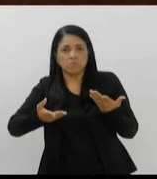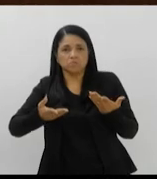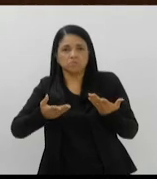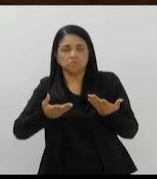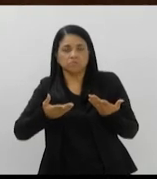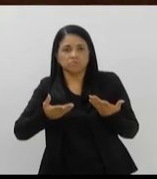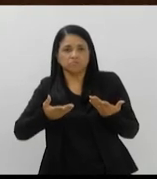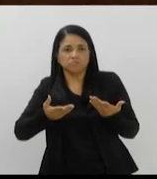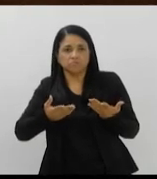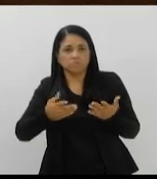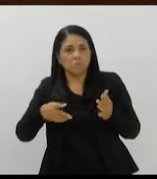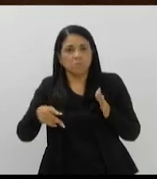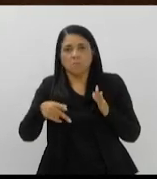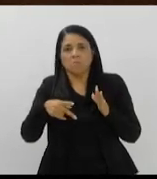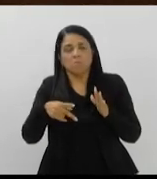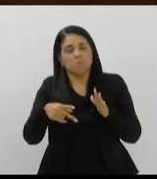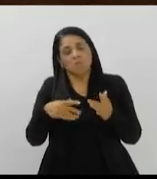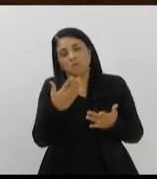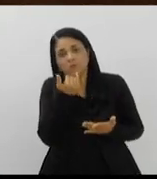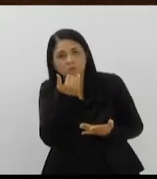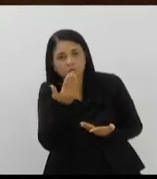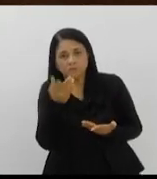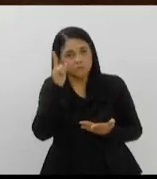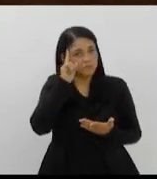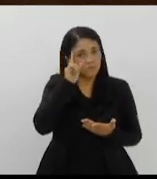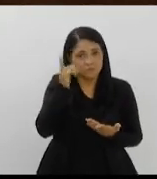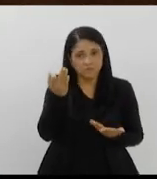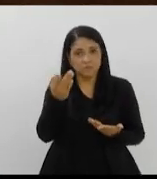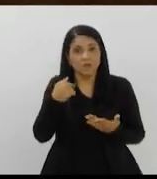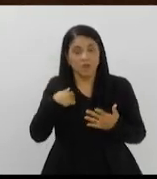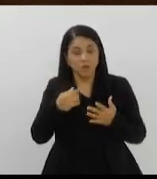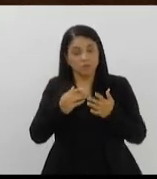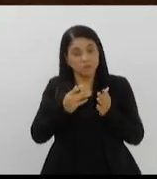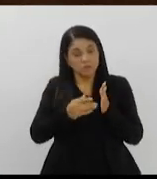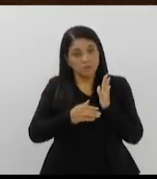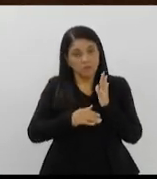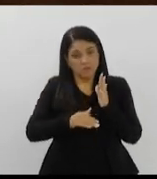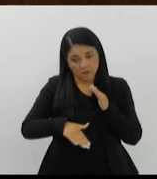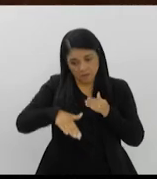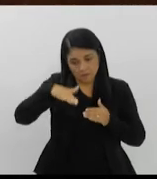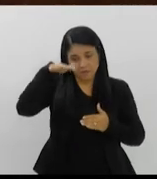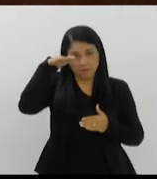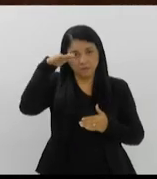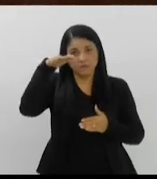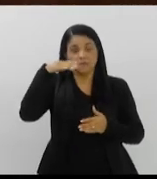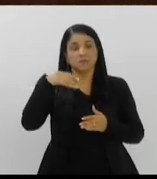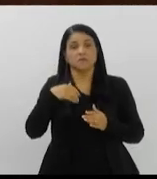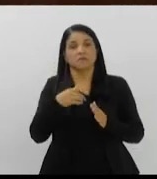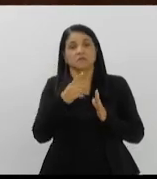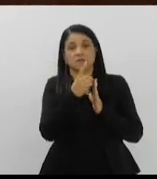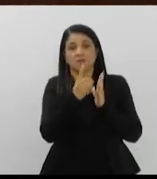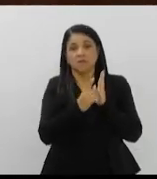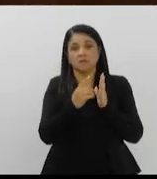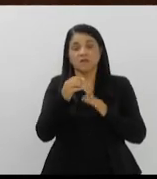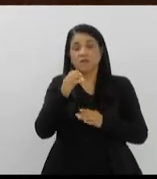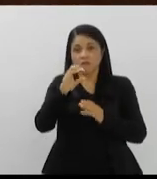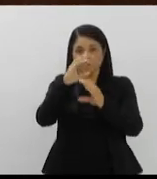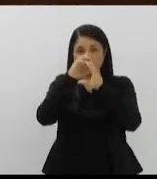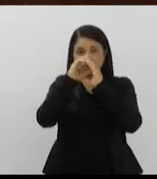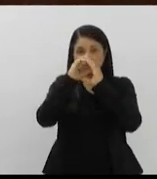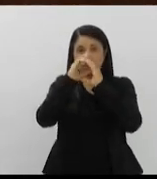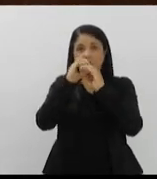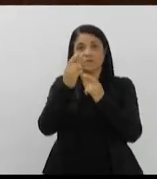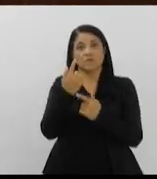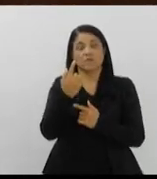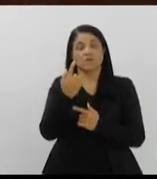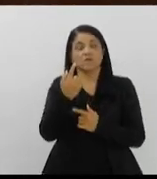cotidiano. Eu cresci na década de 80. Eu cresci numa década onde a gente via criança tomar refrigerante na mamadeira. Agora, hoje,